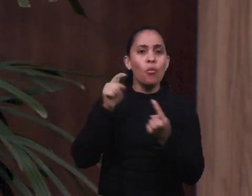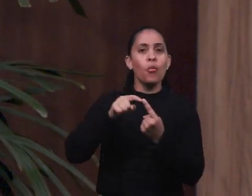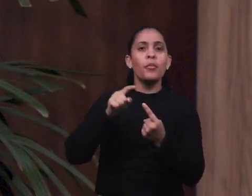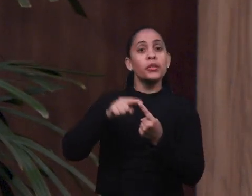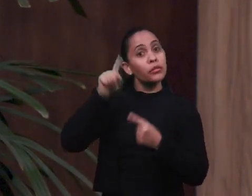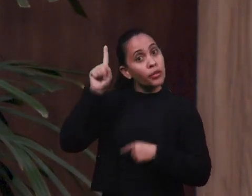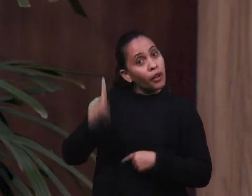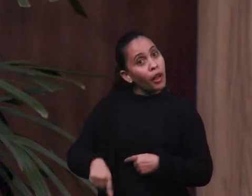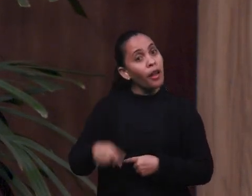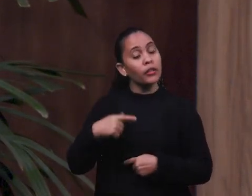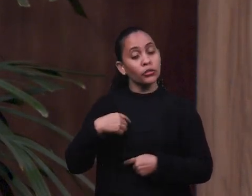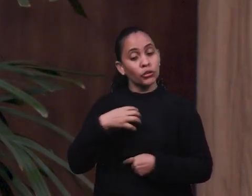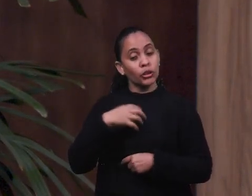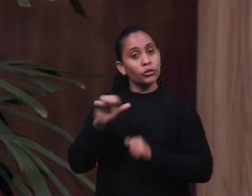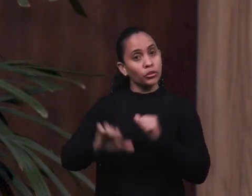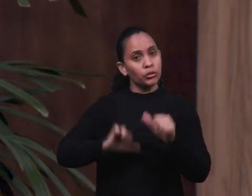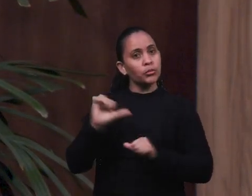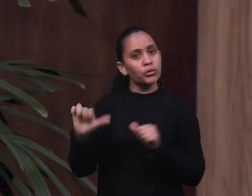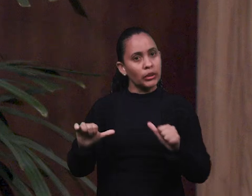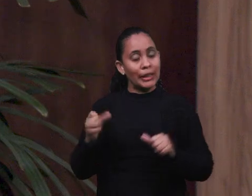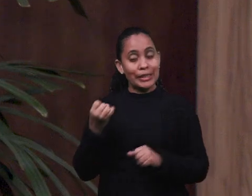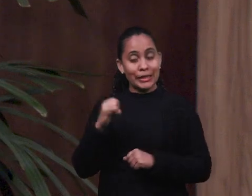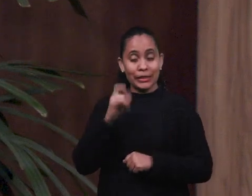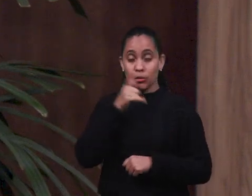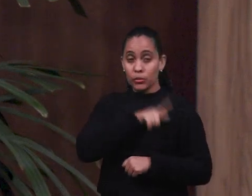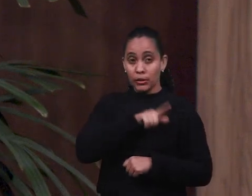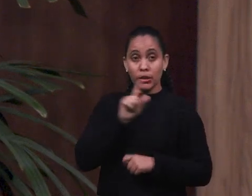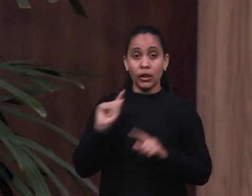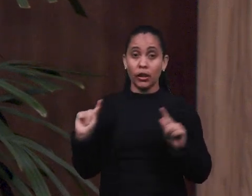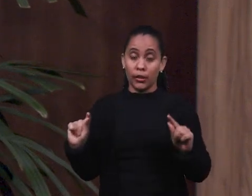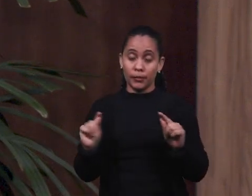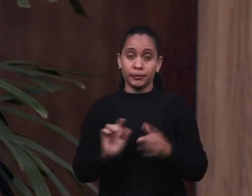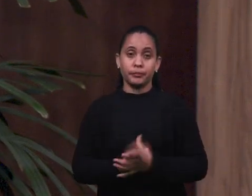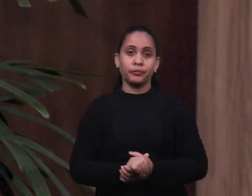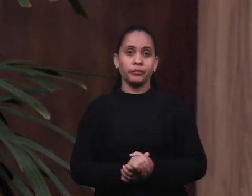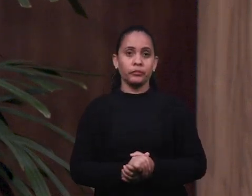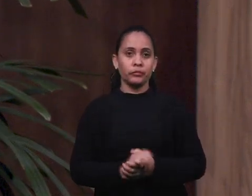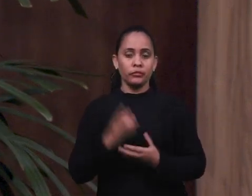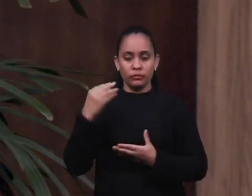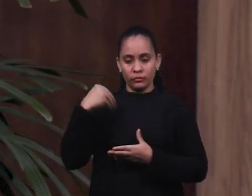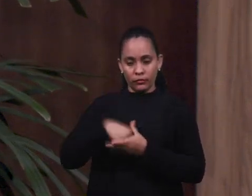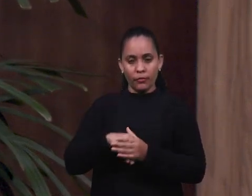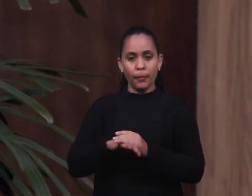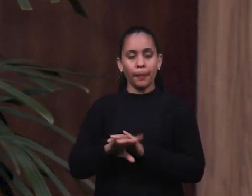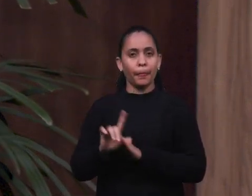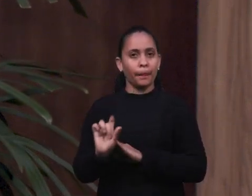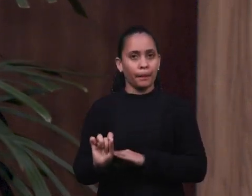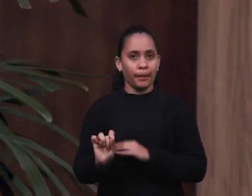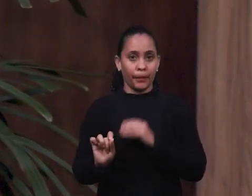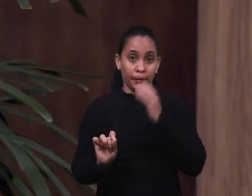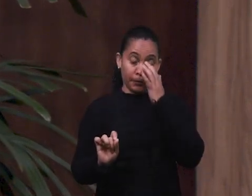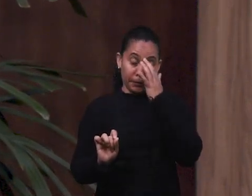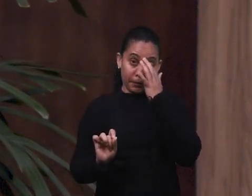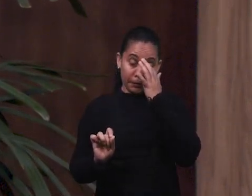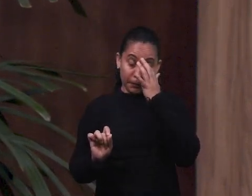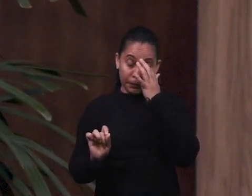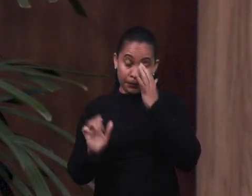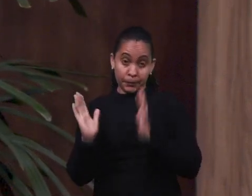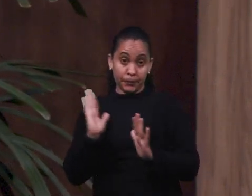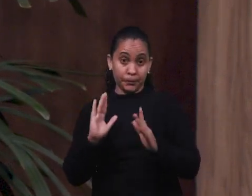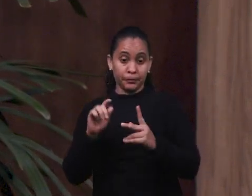De realmente mudar. E se conseguir... né, dentro do prazo de alguns